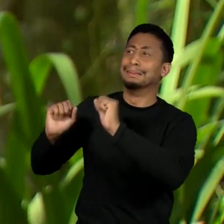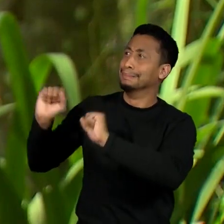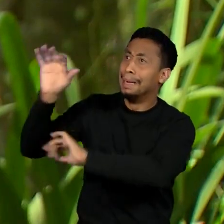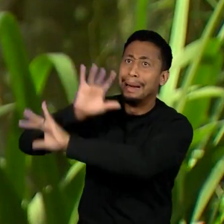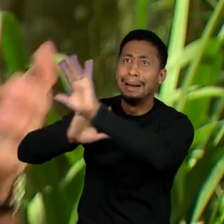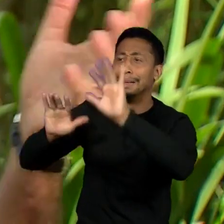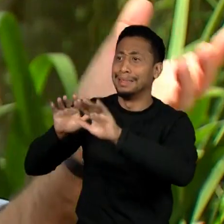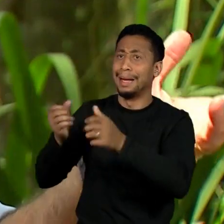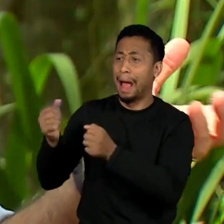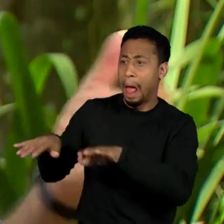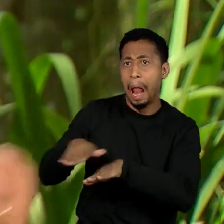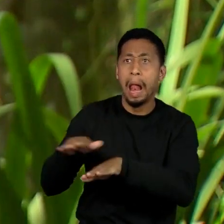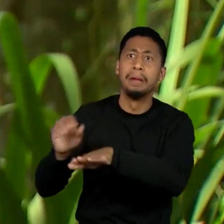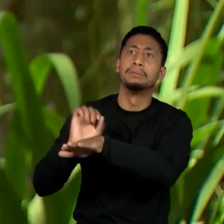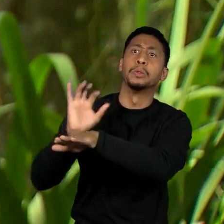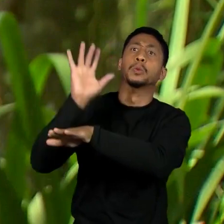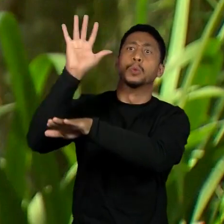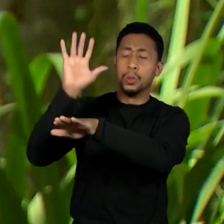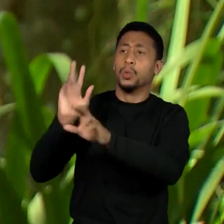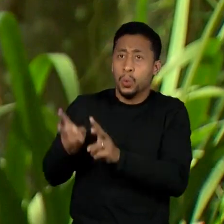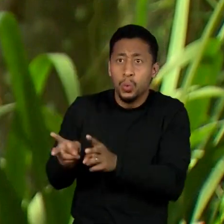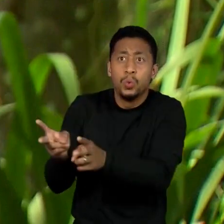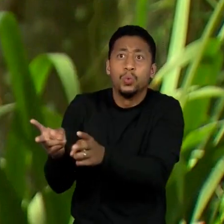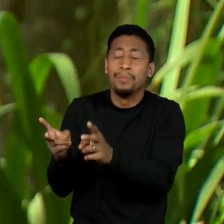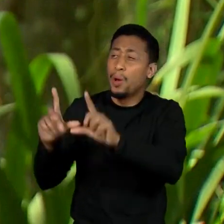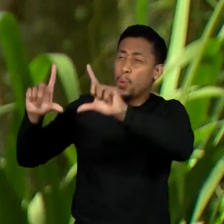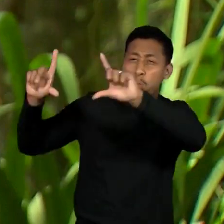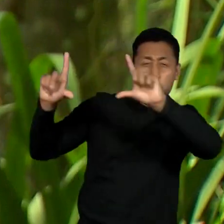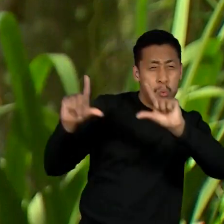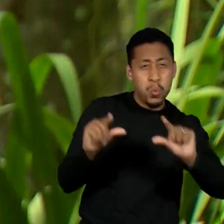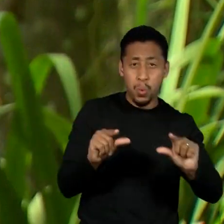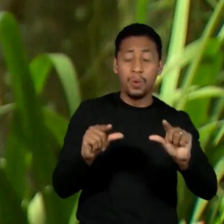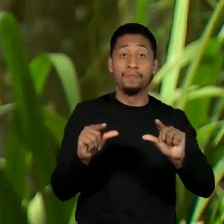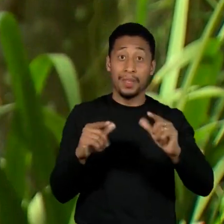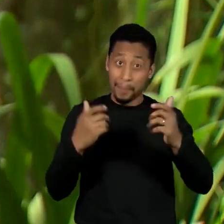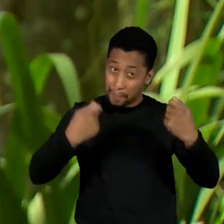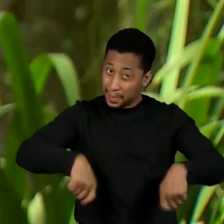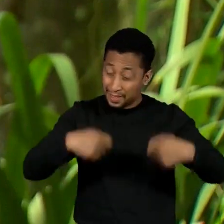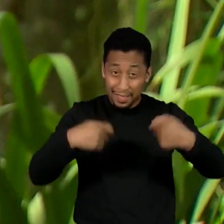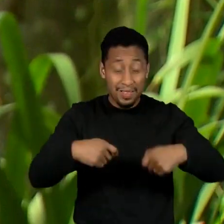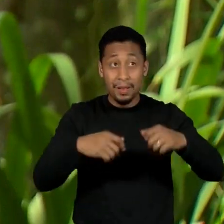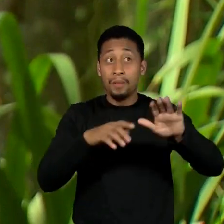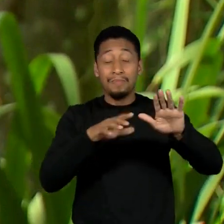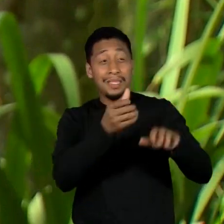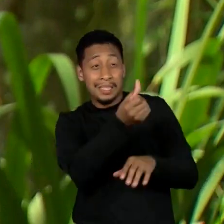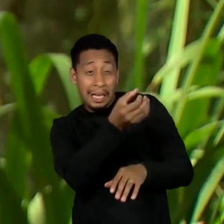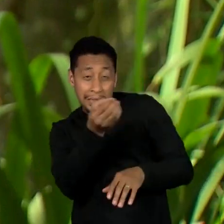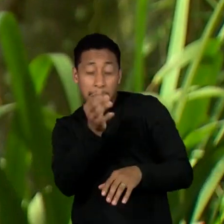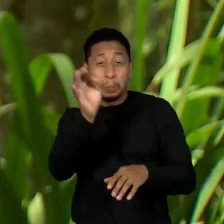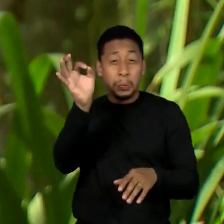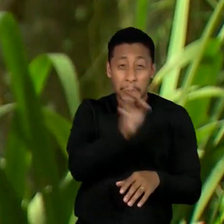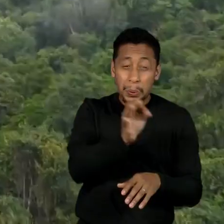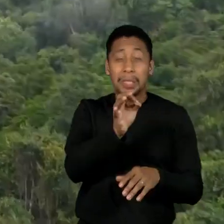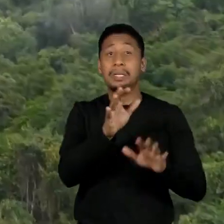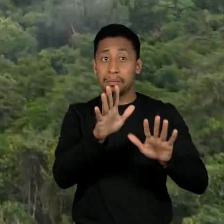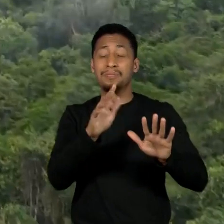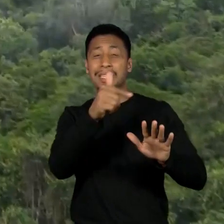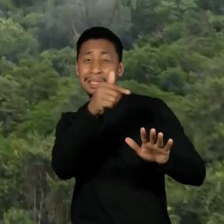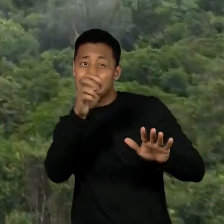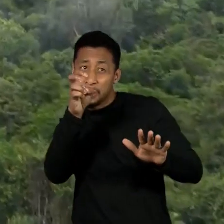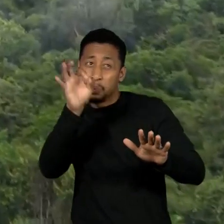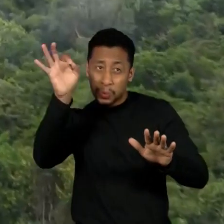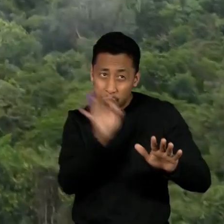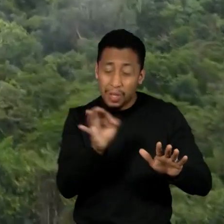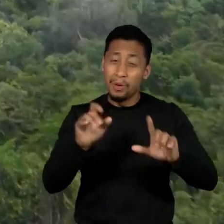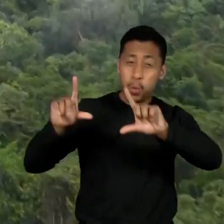emissões de 3/4 do nosso planeta, realmente nós não teremos um clima estável ao longo deste século.